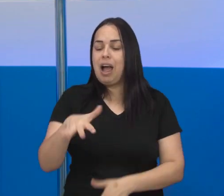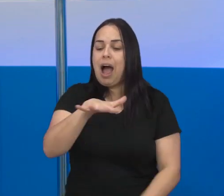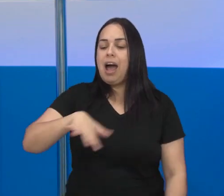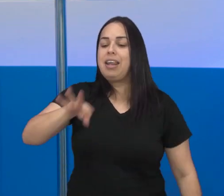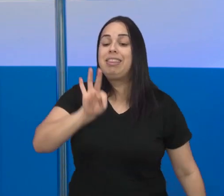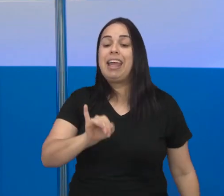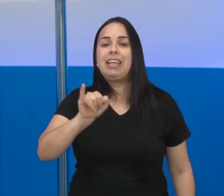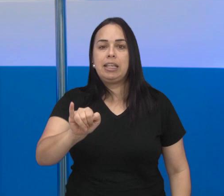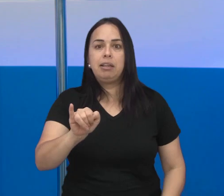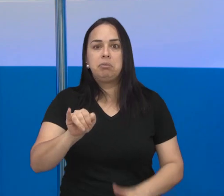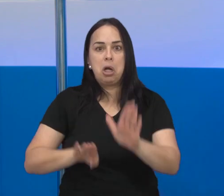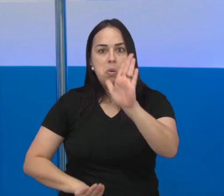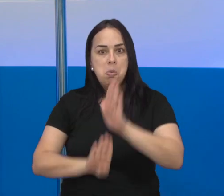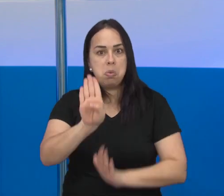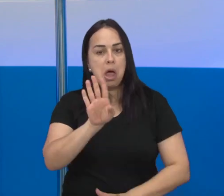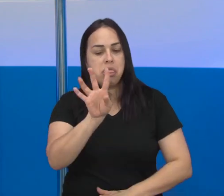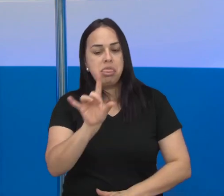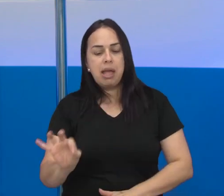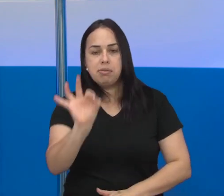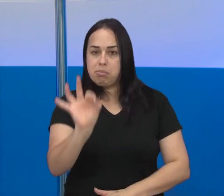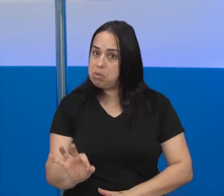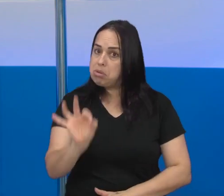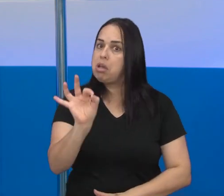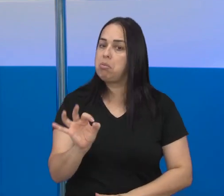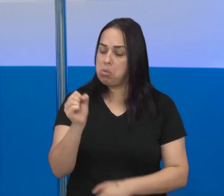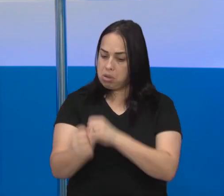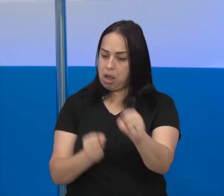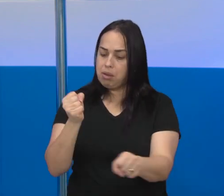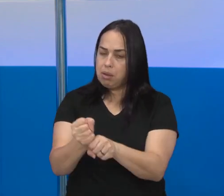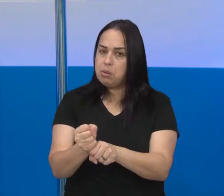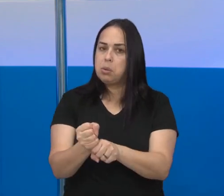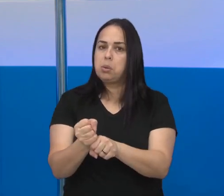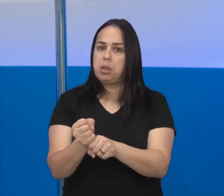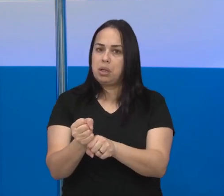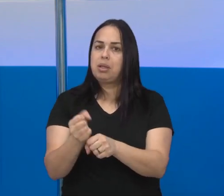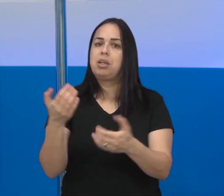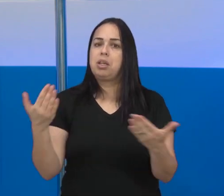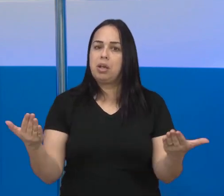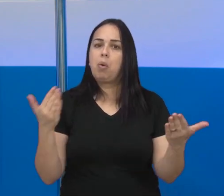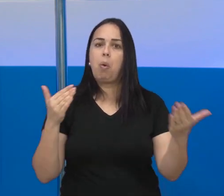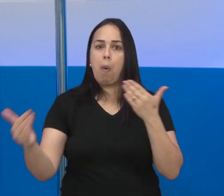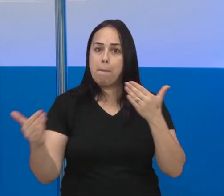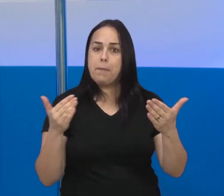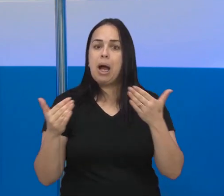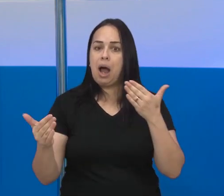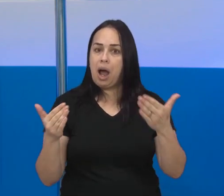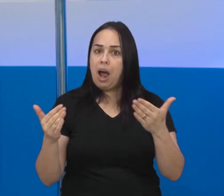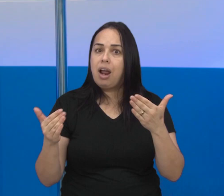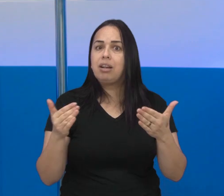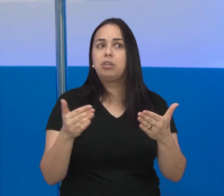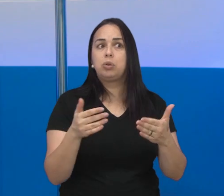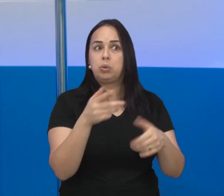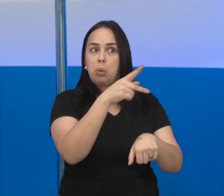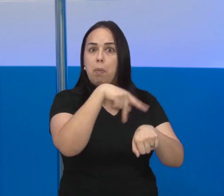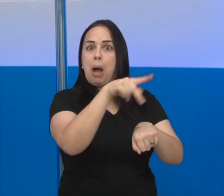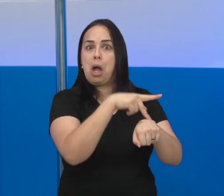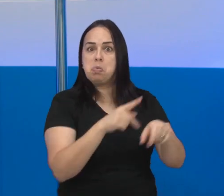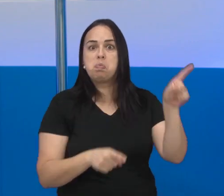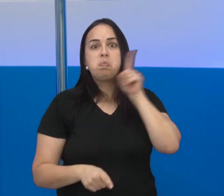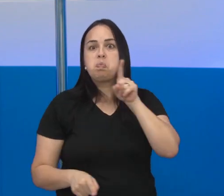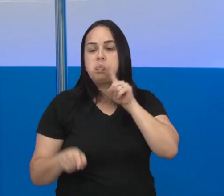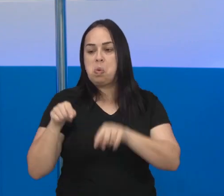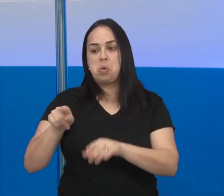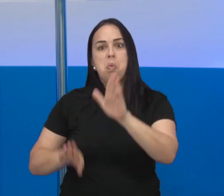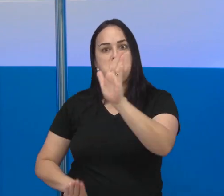aqui no Brasil, ele pode crescer mais de 10% esse ano e superar a média de crescimento até mesmo dos Estados Unidos.